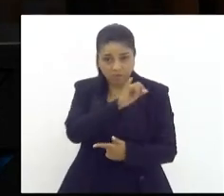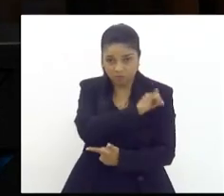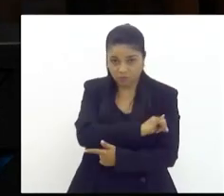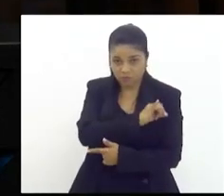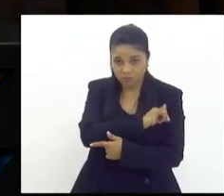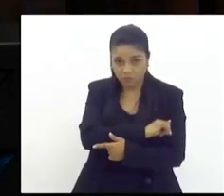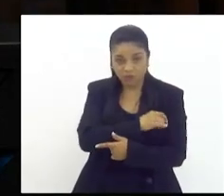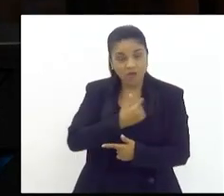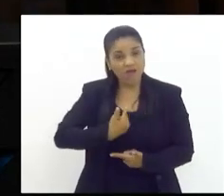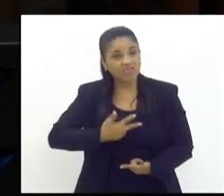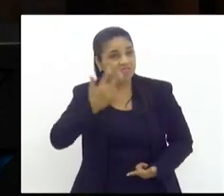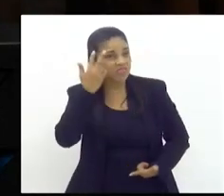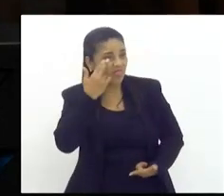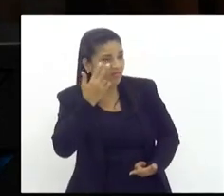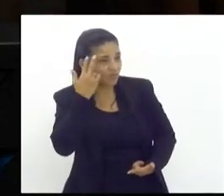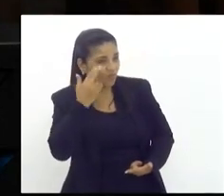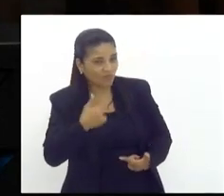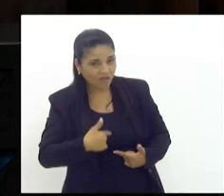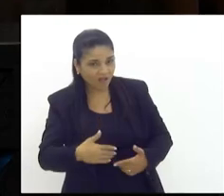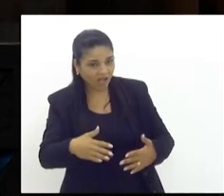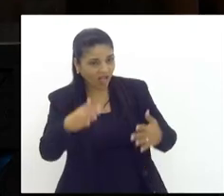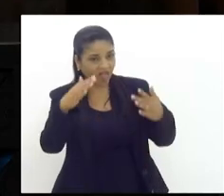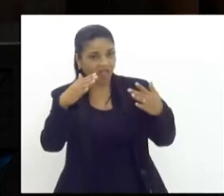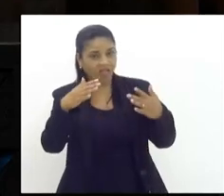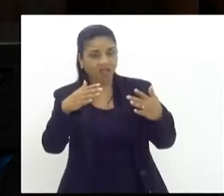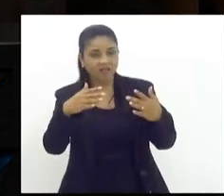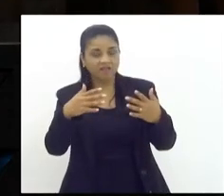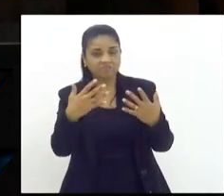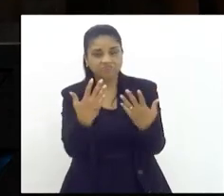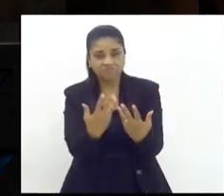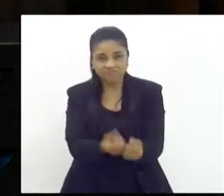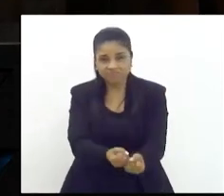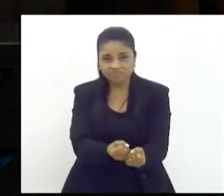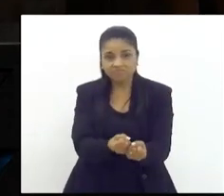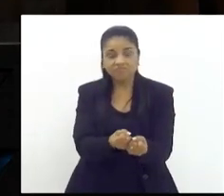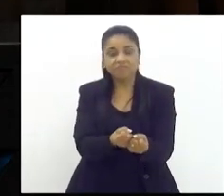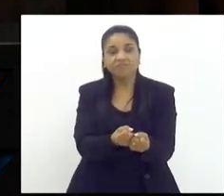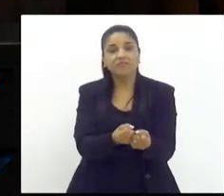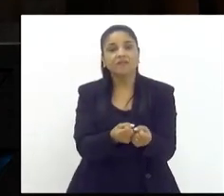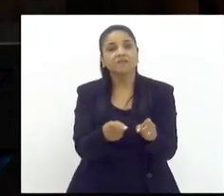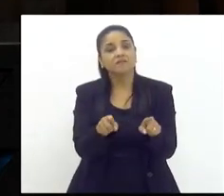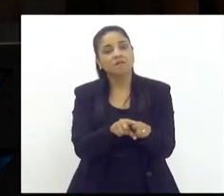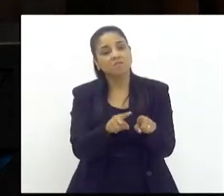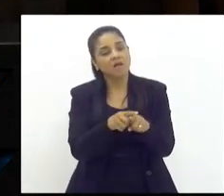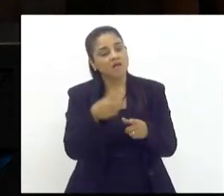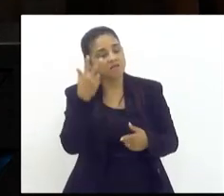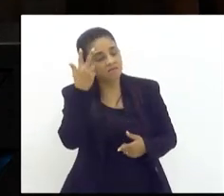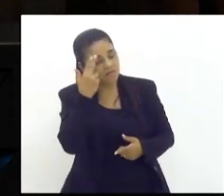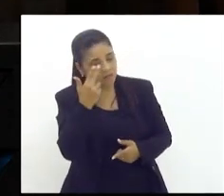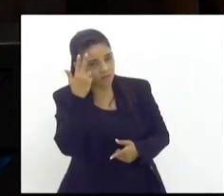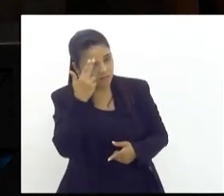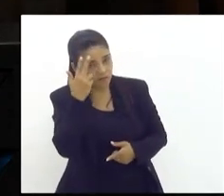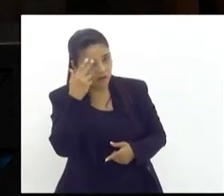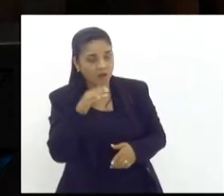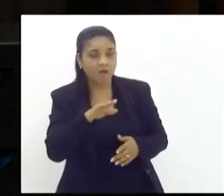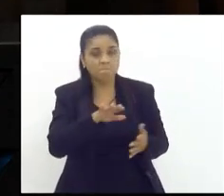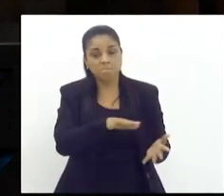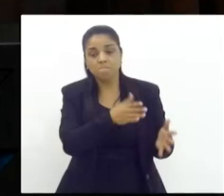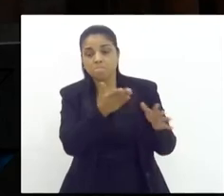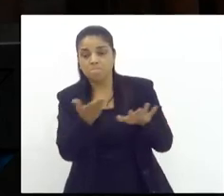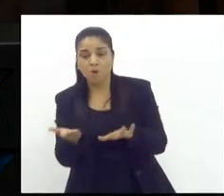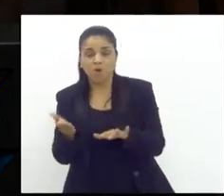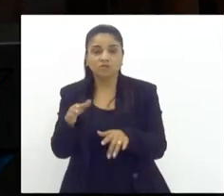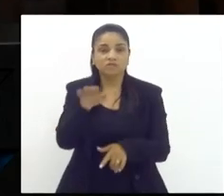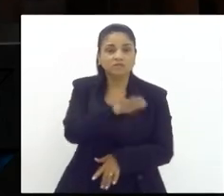naturalizar se essa chacinas estaríamos naturalizando também a morte de crianças